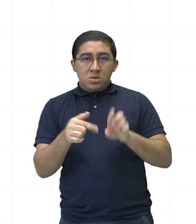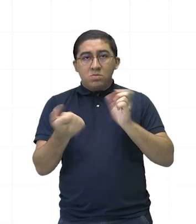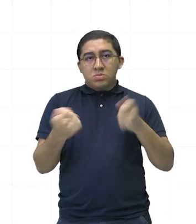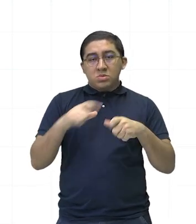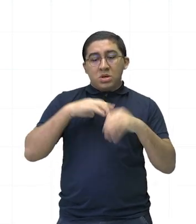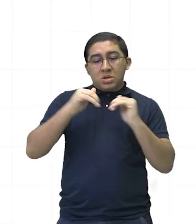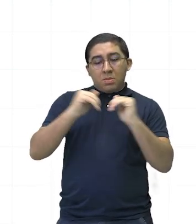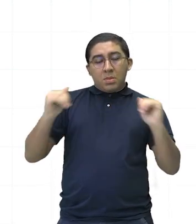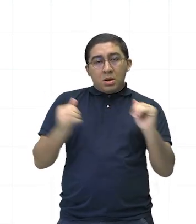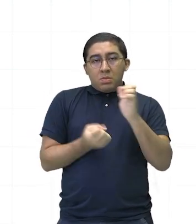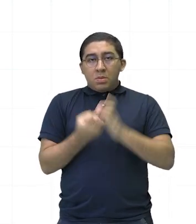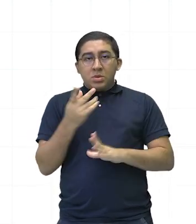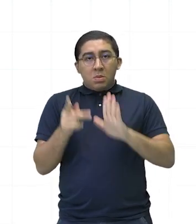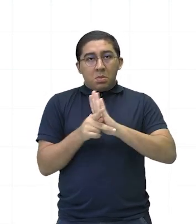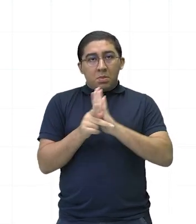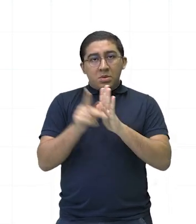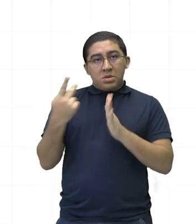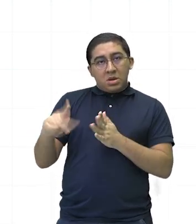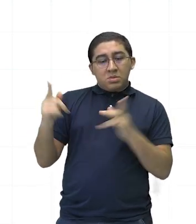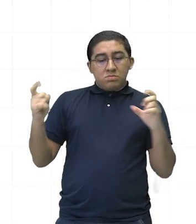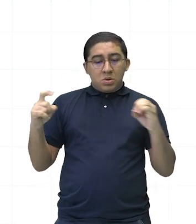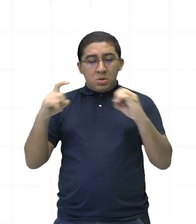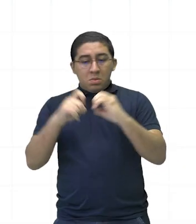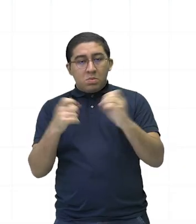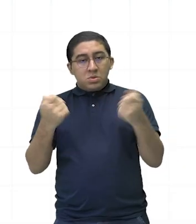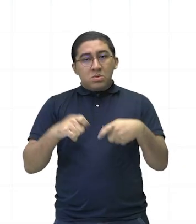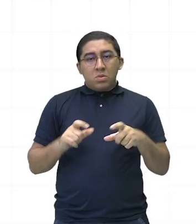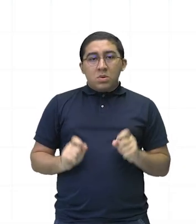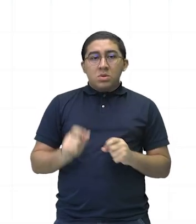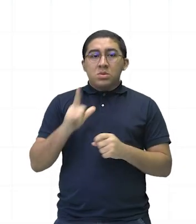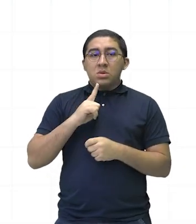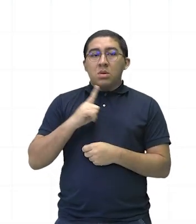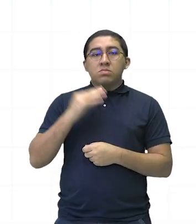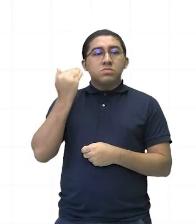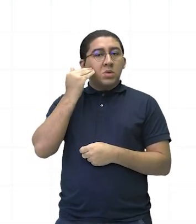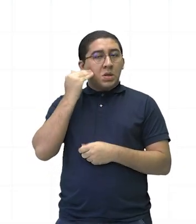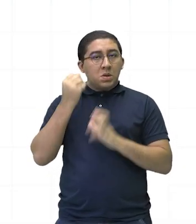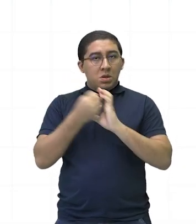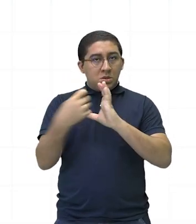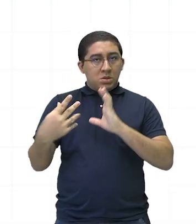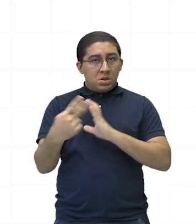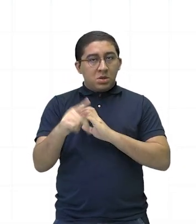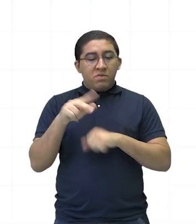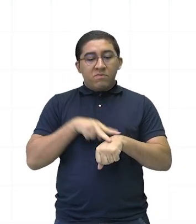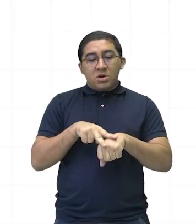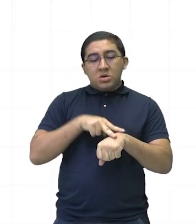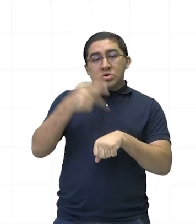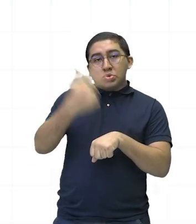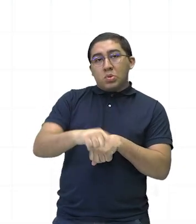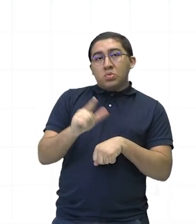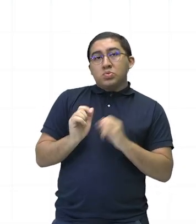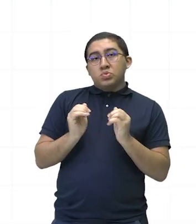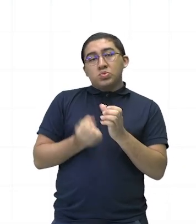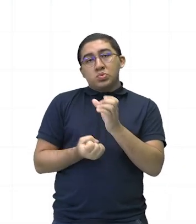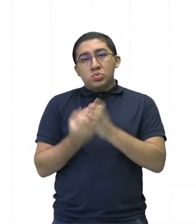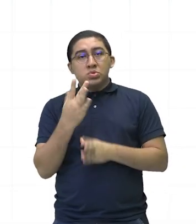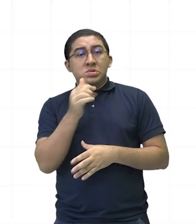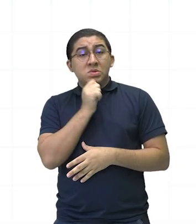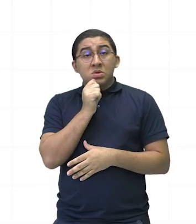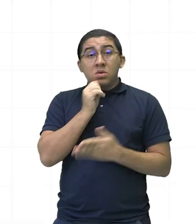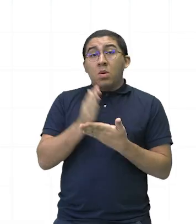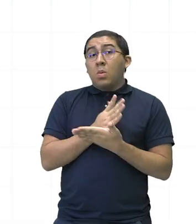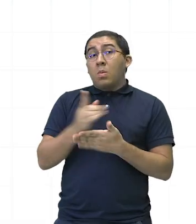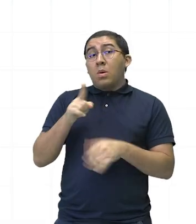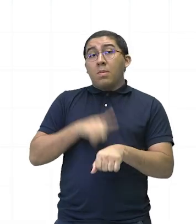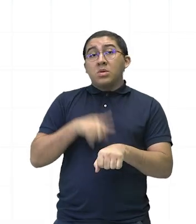na formação dos gametas, permitindo que, no caso, a característica verde reaparecesse, ainda que em algum momento